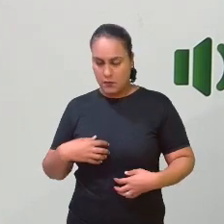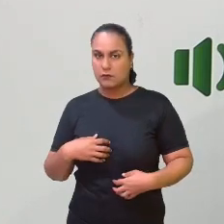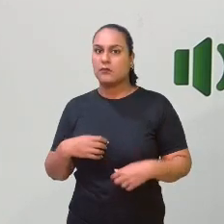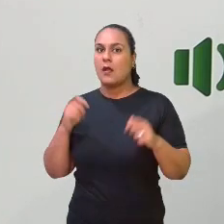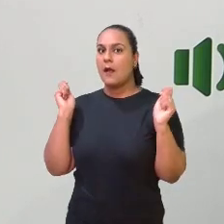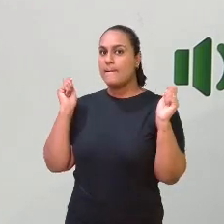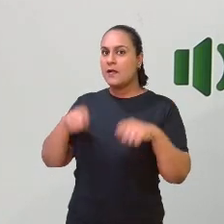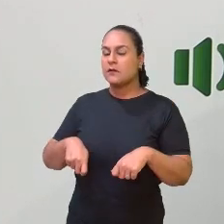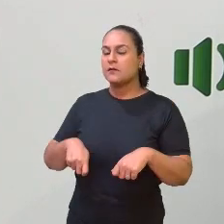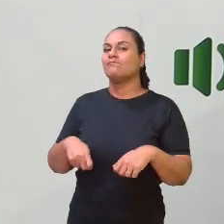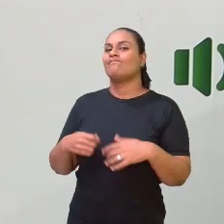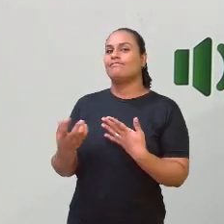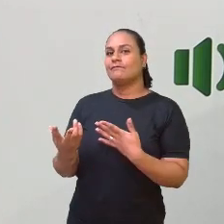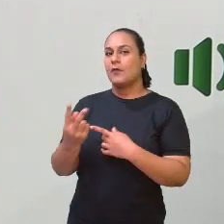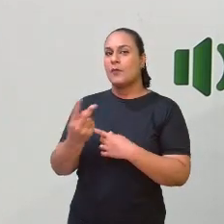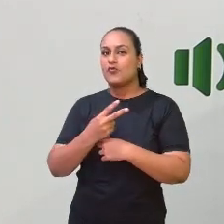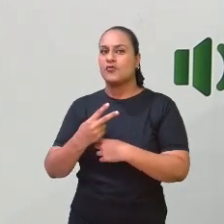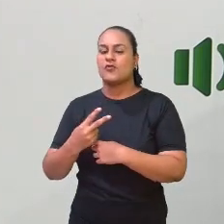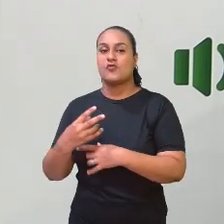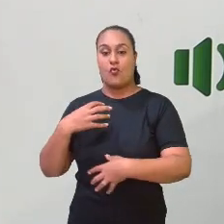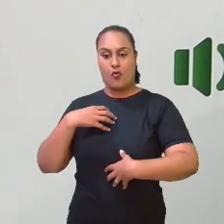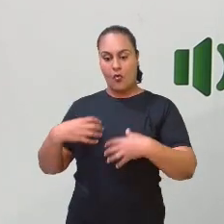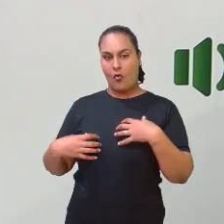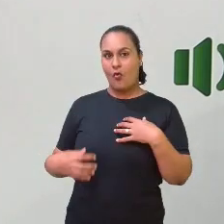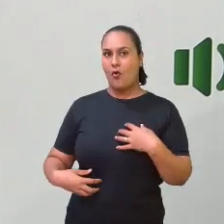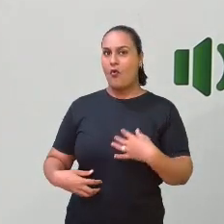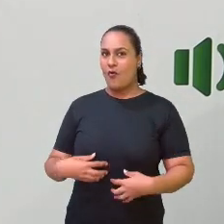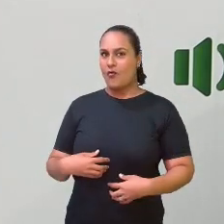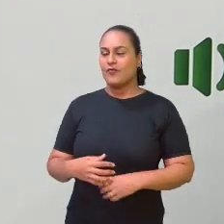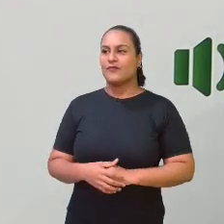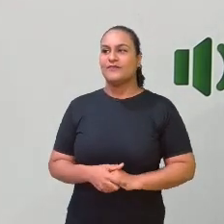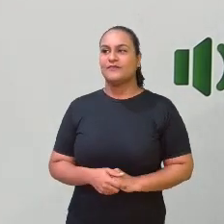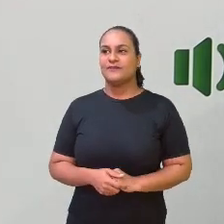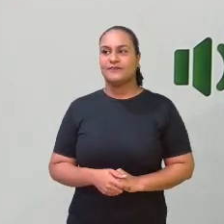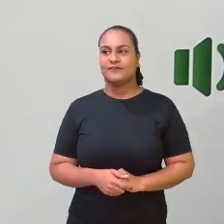de proteger os nossos órgãos, tá?